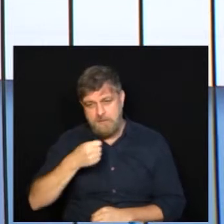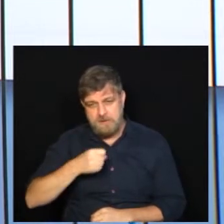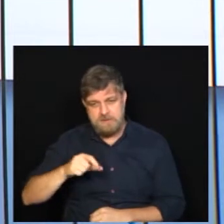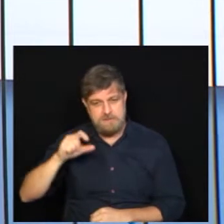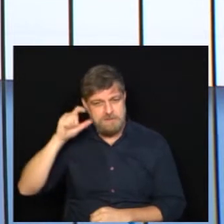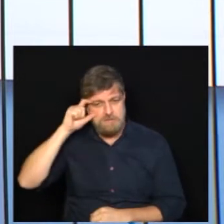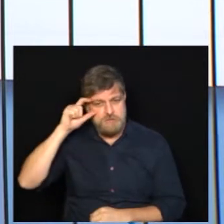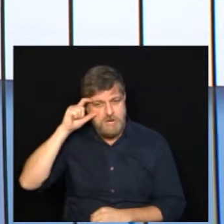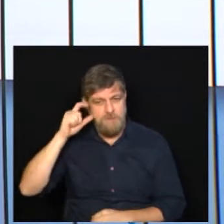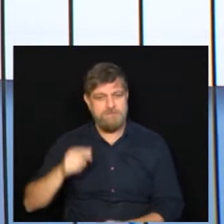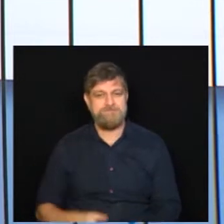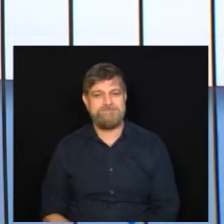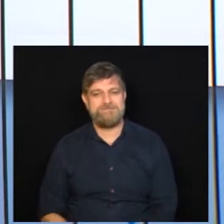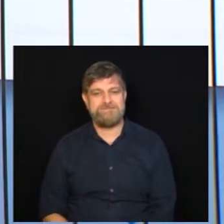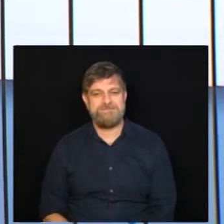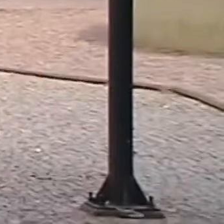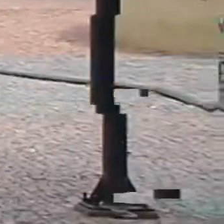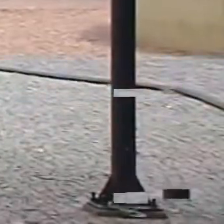Michel Amorim.